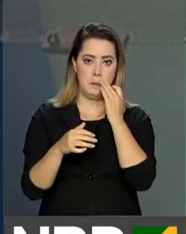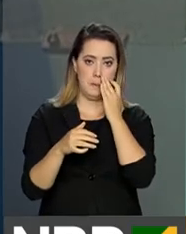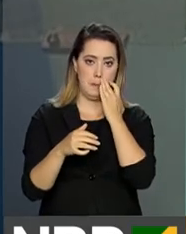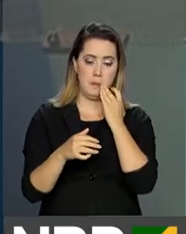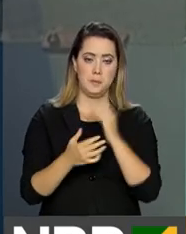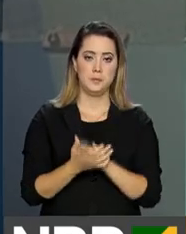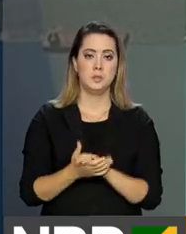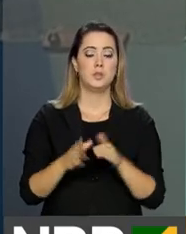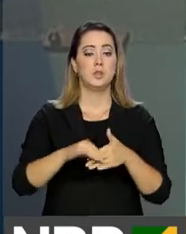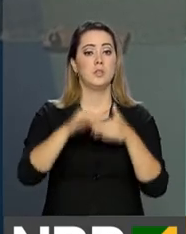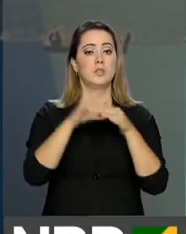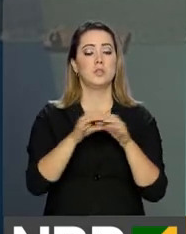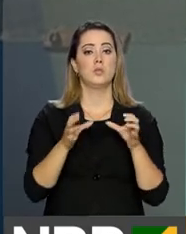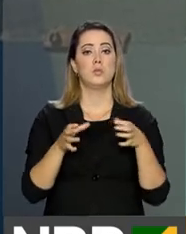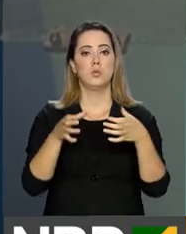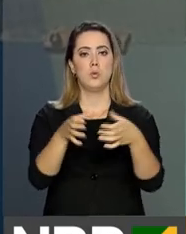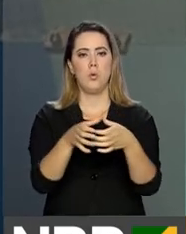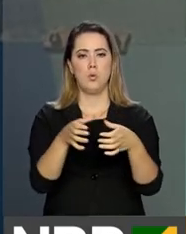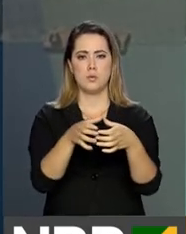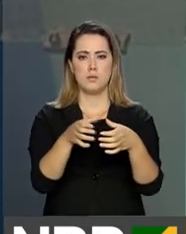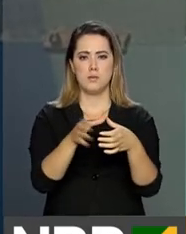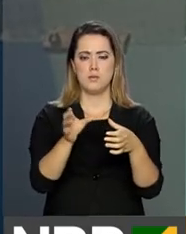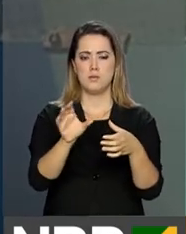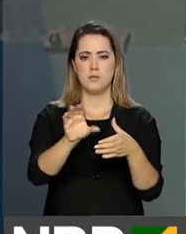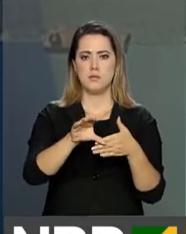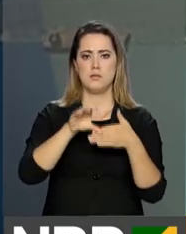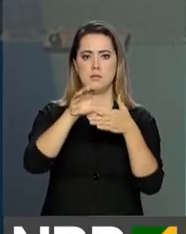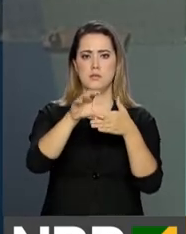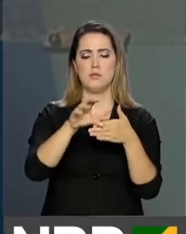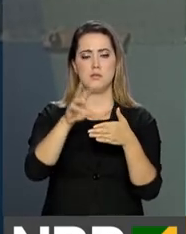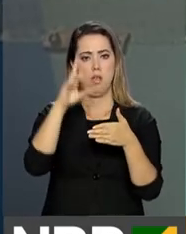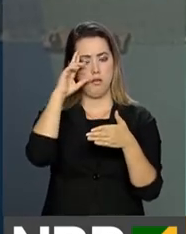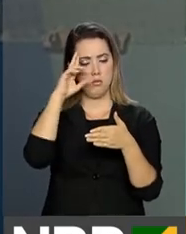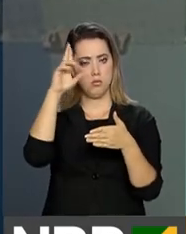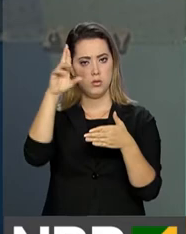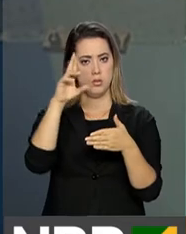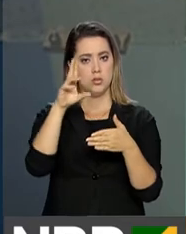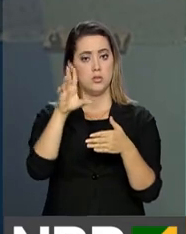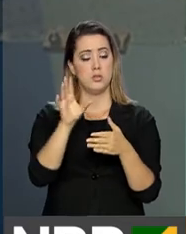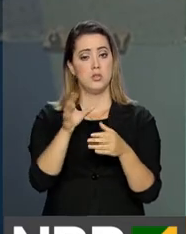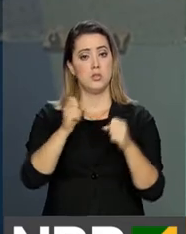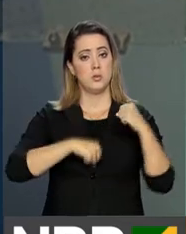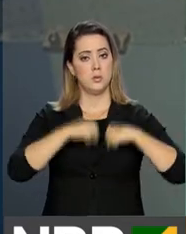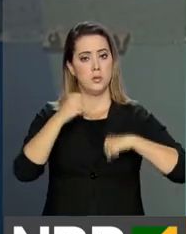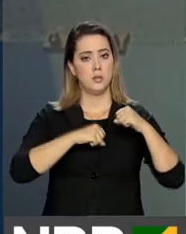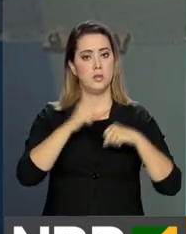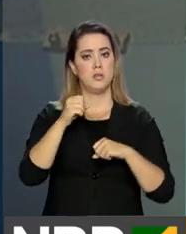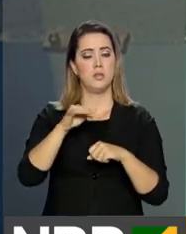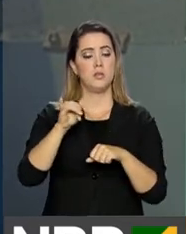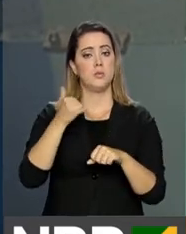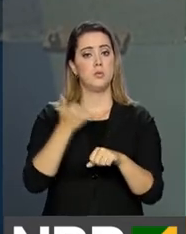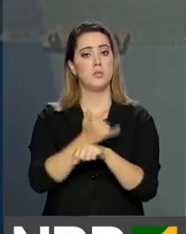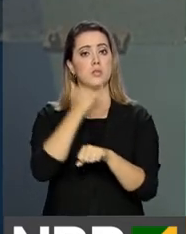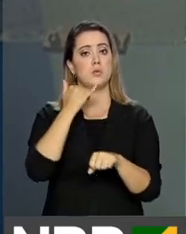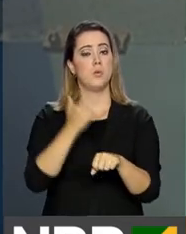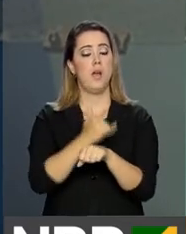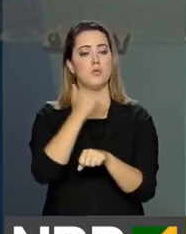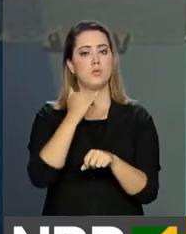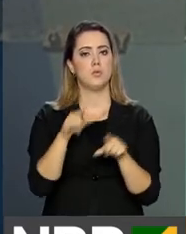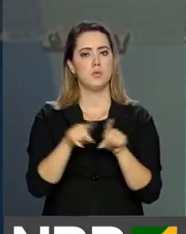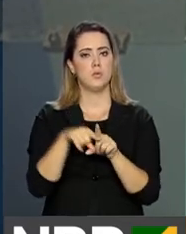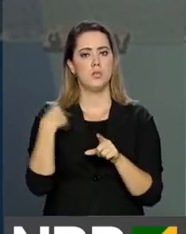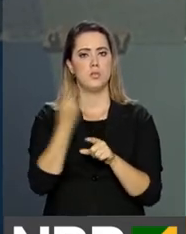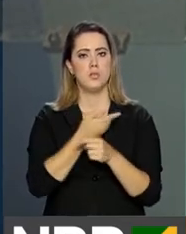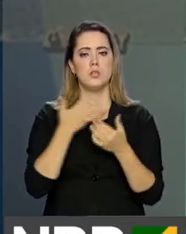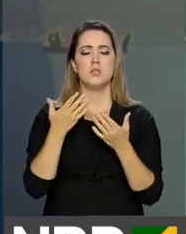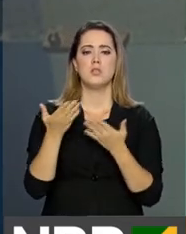do Conselho Diretor do Instituto do Aço, nós estamos ajustando uma conversa de todos com a área econômica do